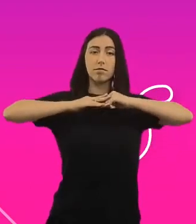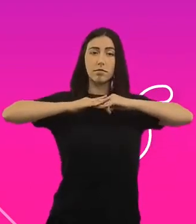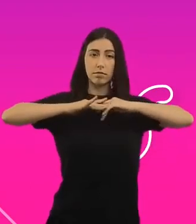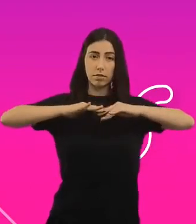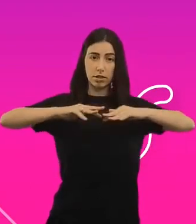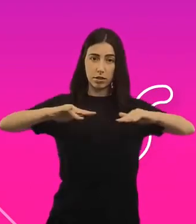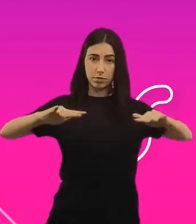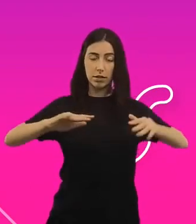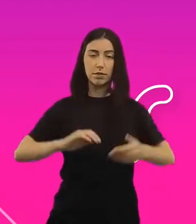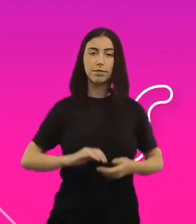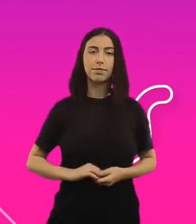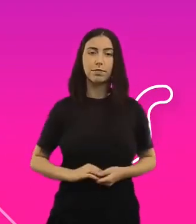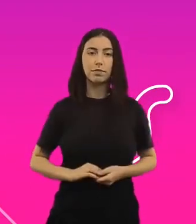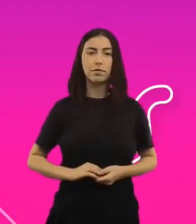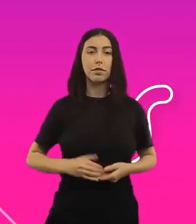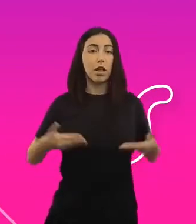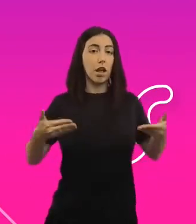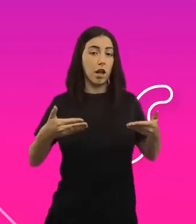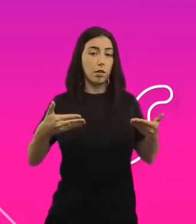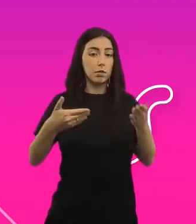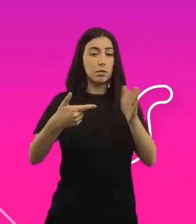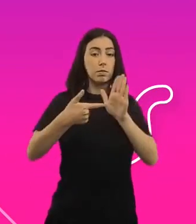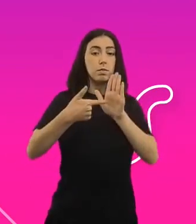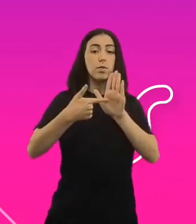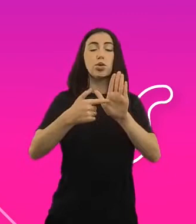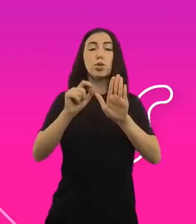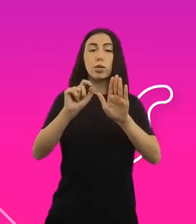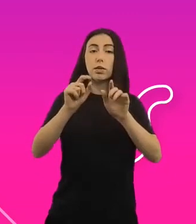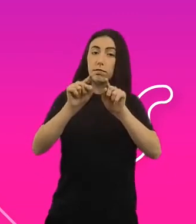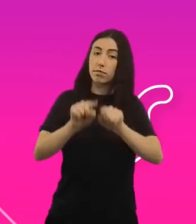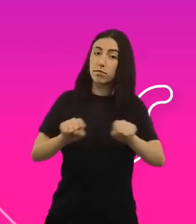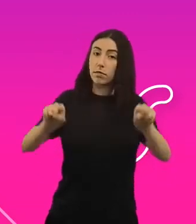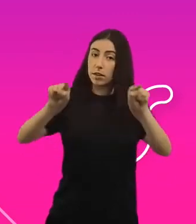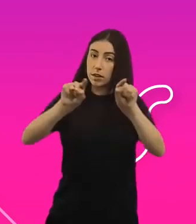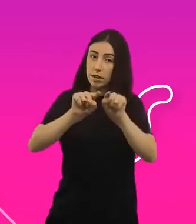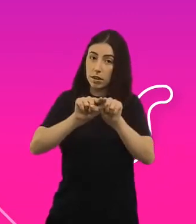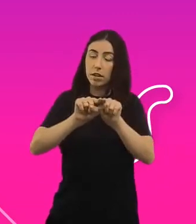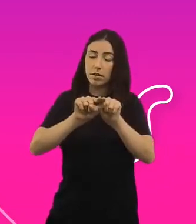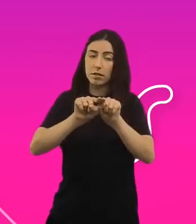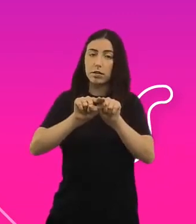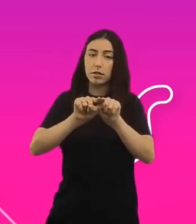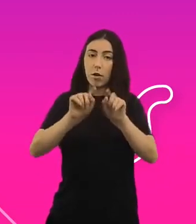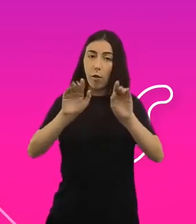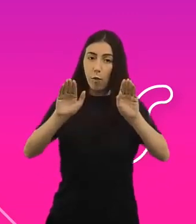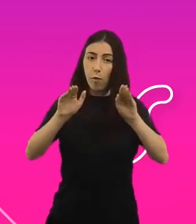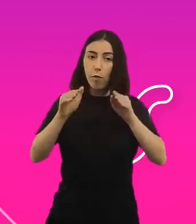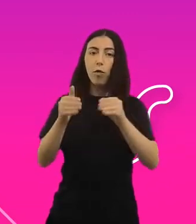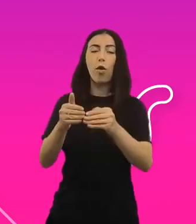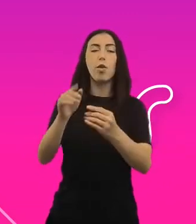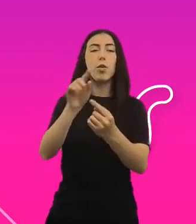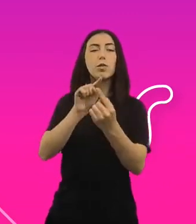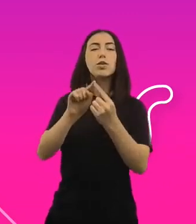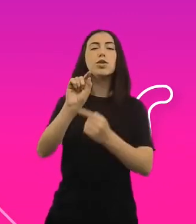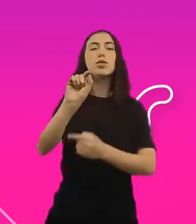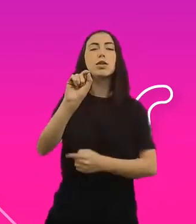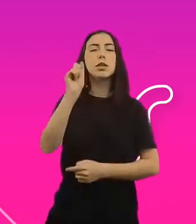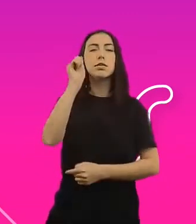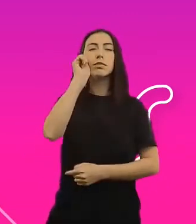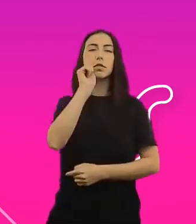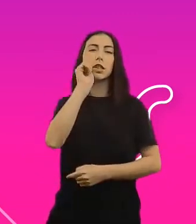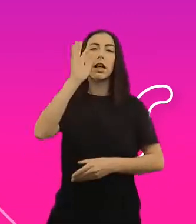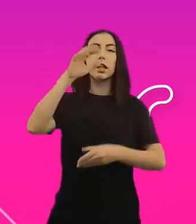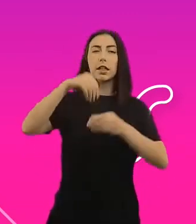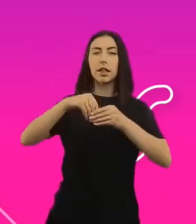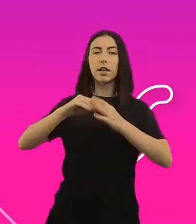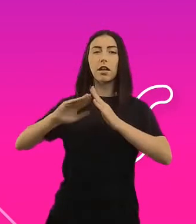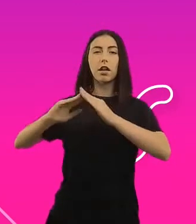trouxe um parceiro, né, que tem essa especialidade, para que as nossas mulheres nas comunidades,